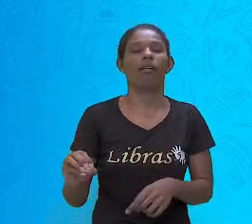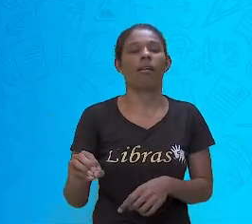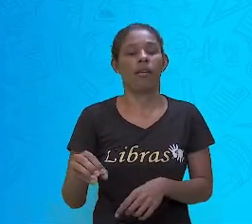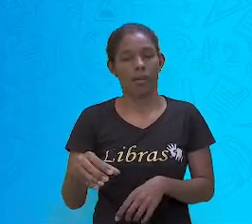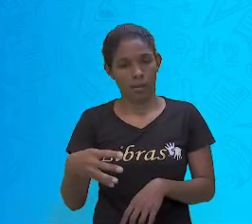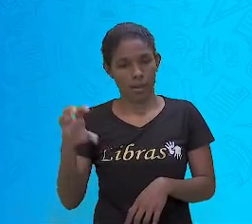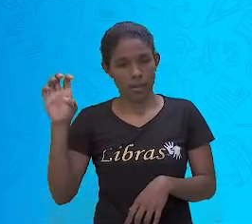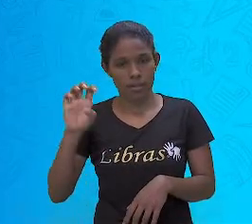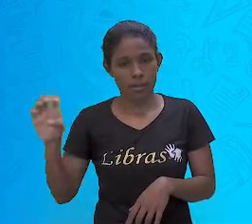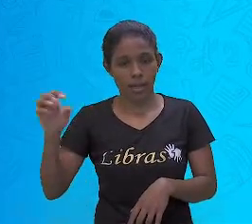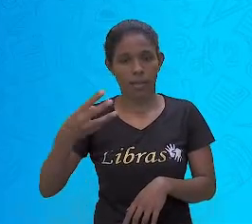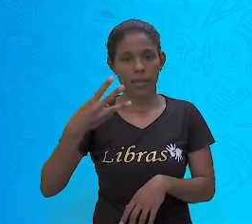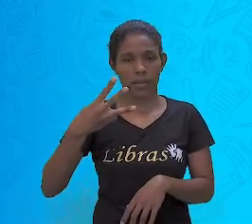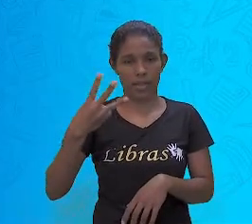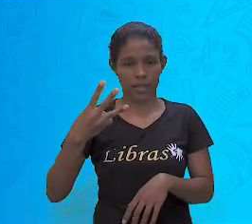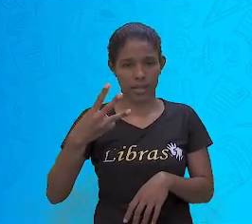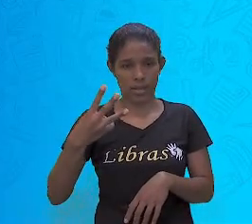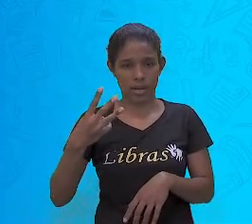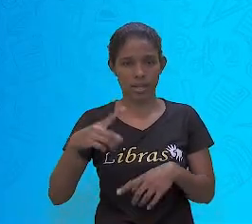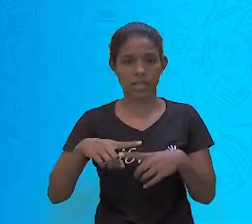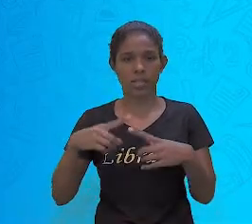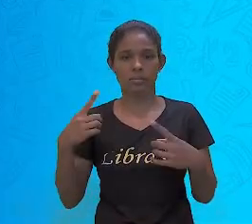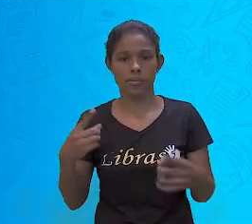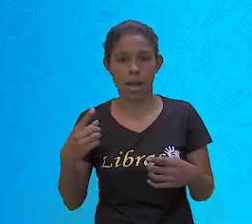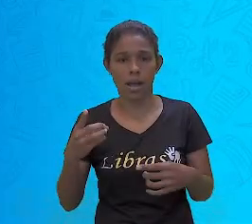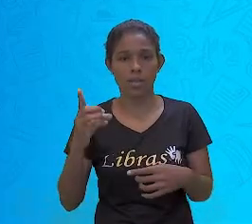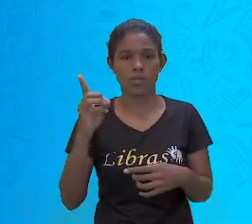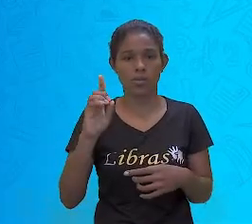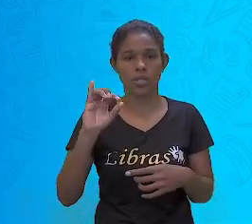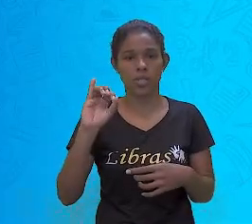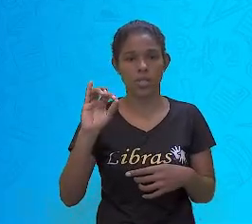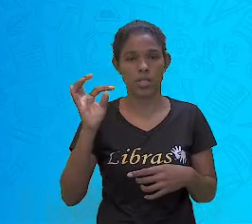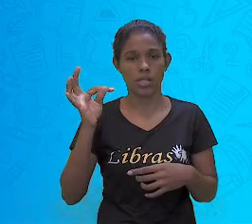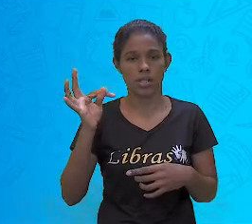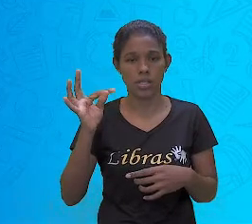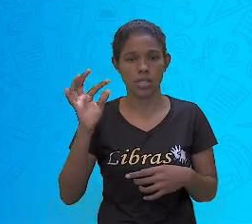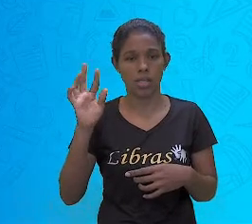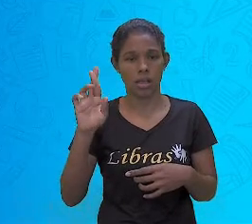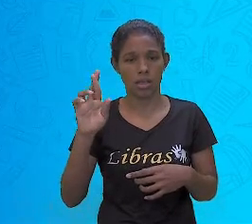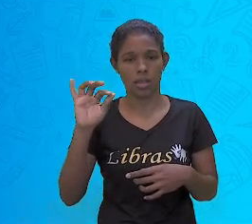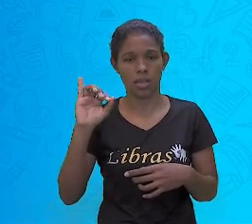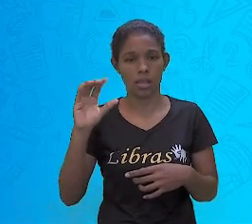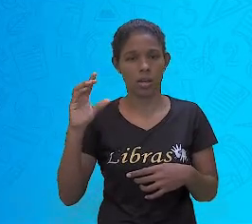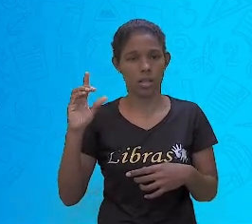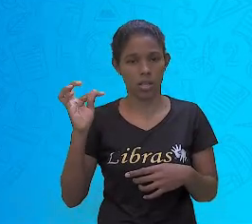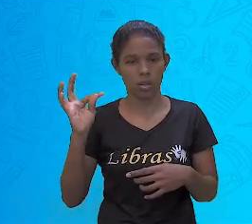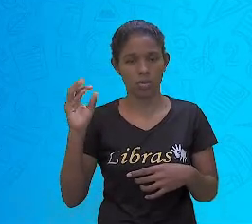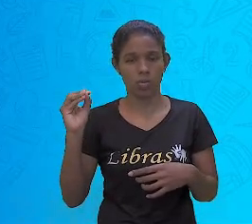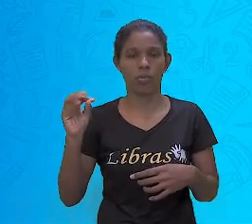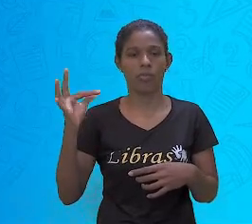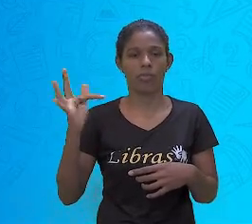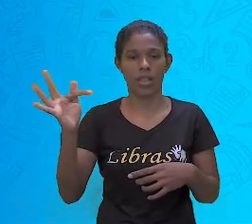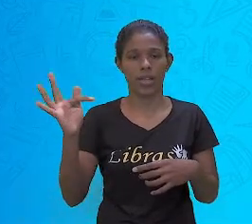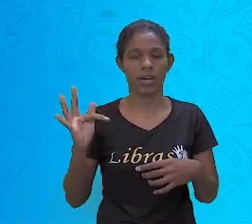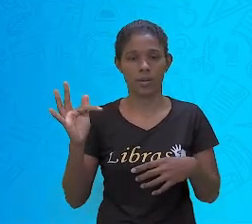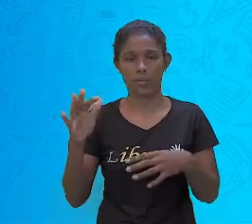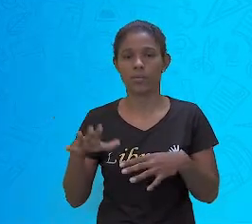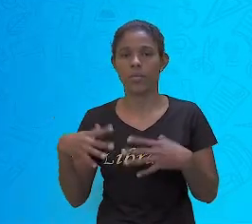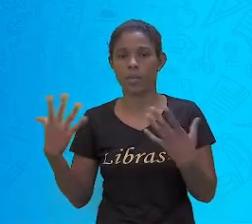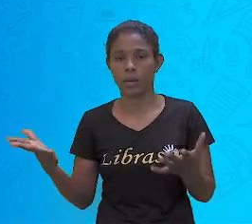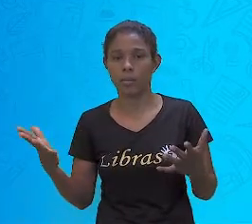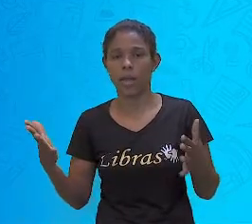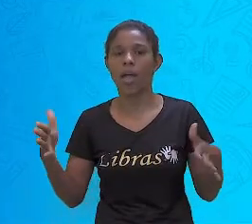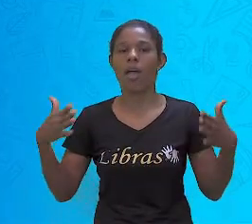Distrito Federal, é a segunda região mais extensa do Brasil, porém a menos populosa. O clima predominante é o